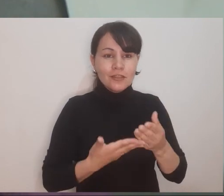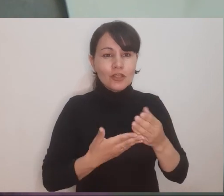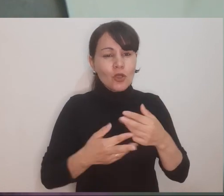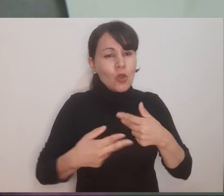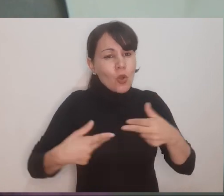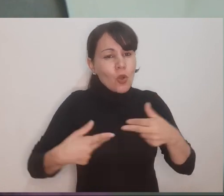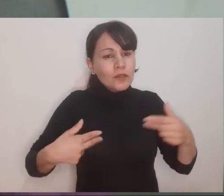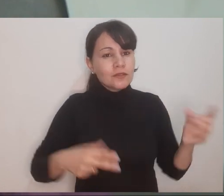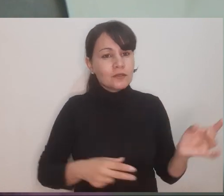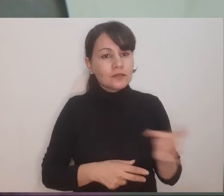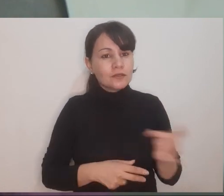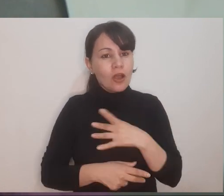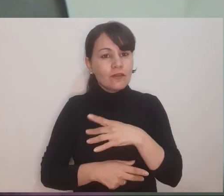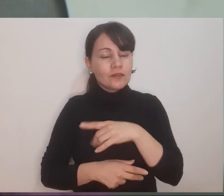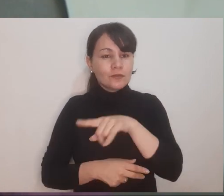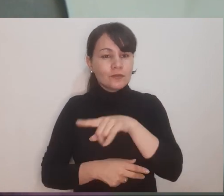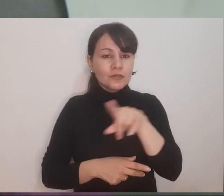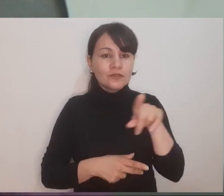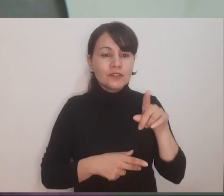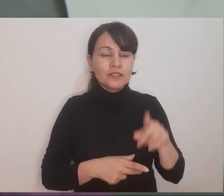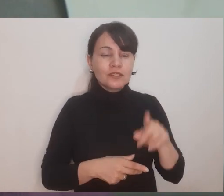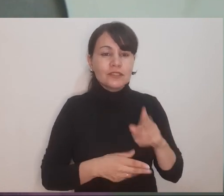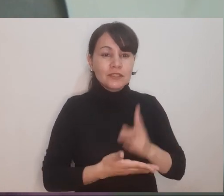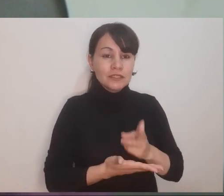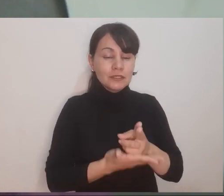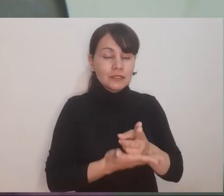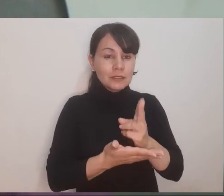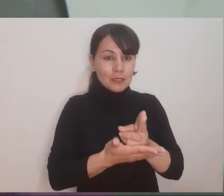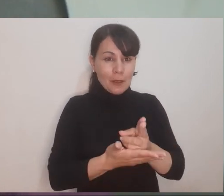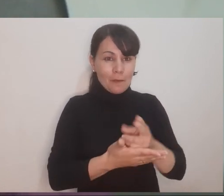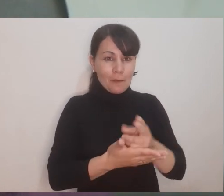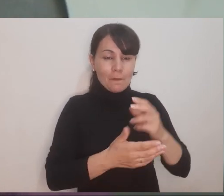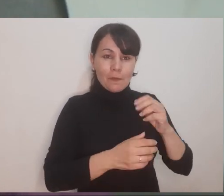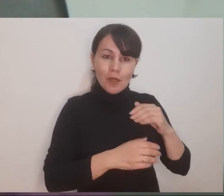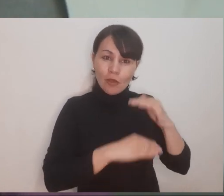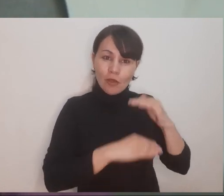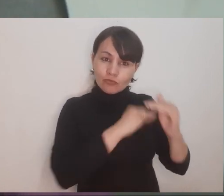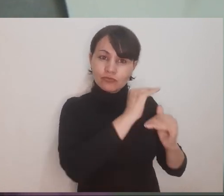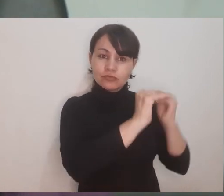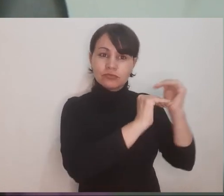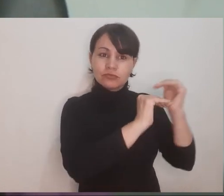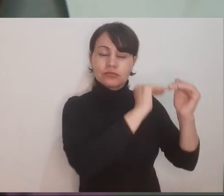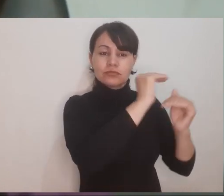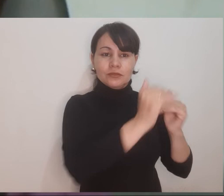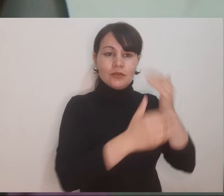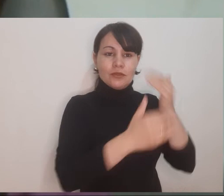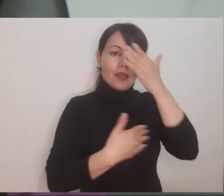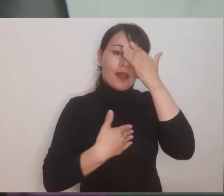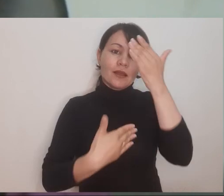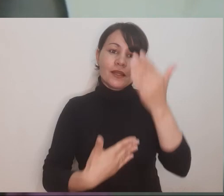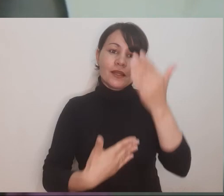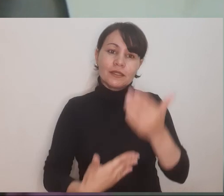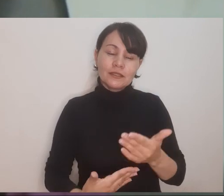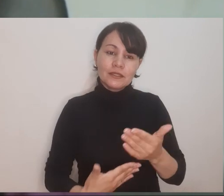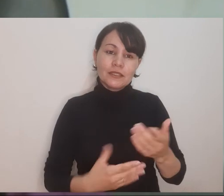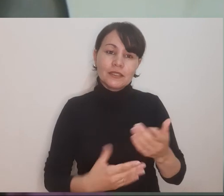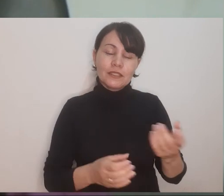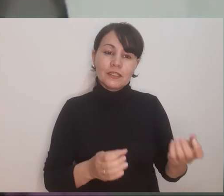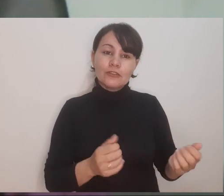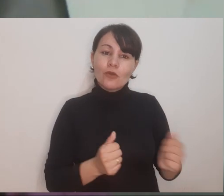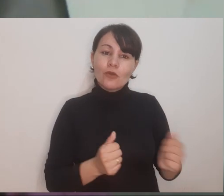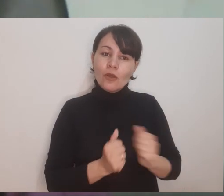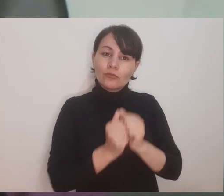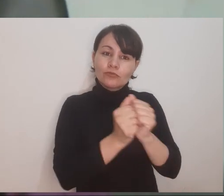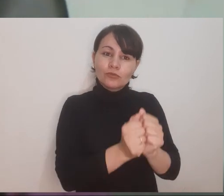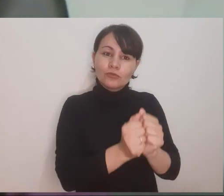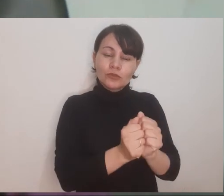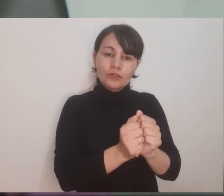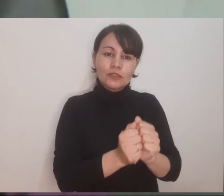para que vocês estejam sempre em constante evolução. Agradeço a companhia de